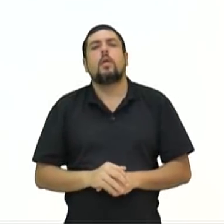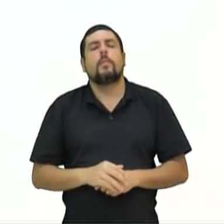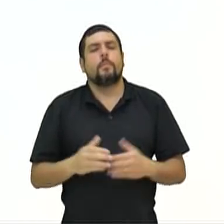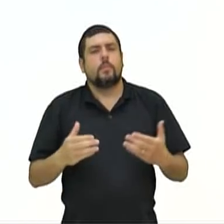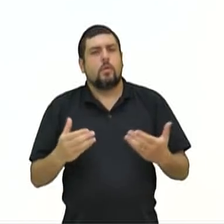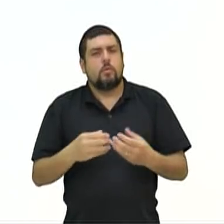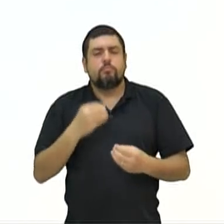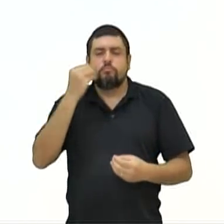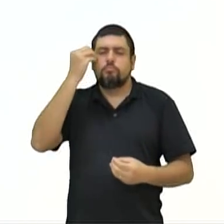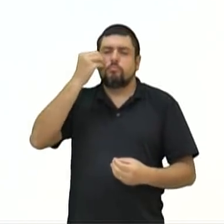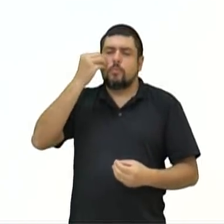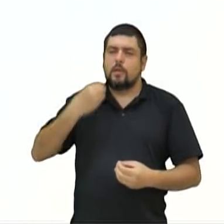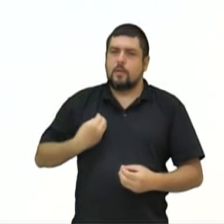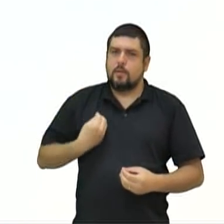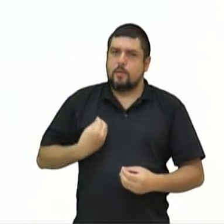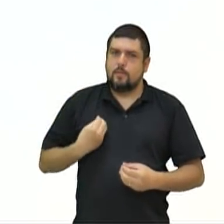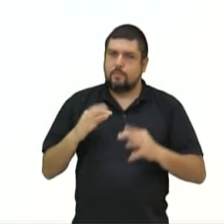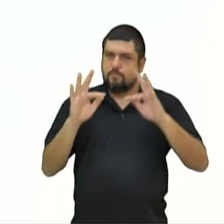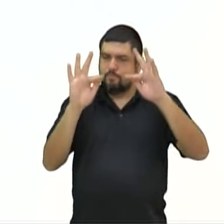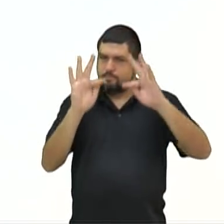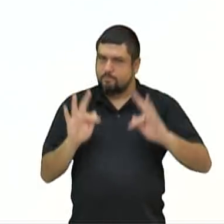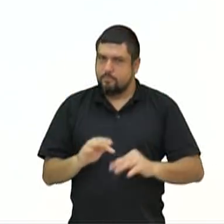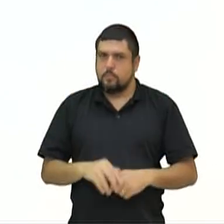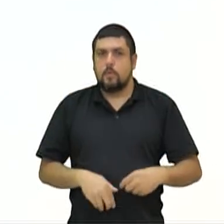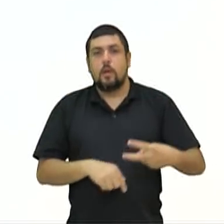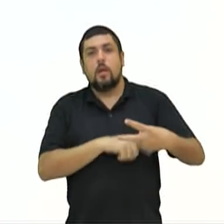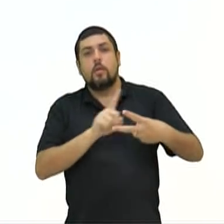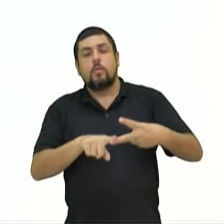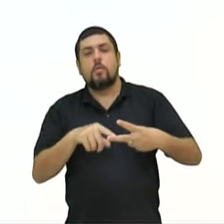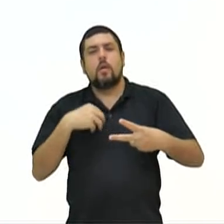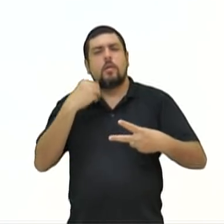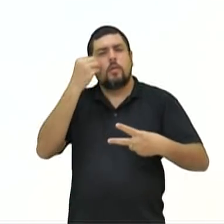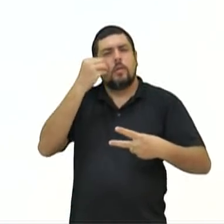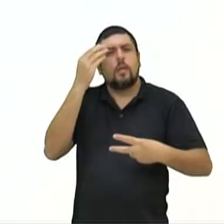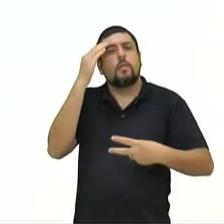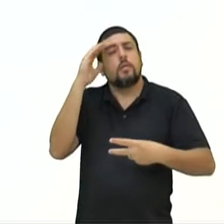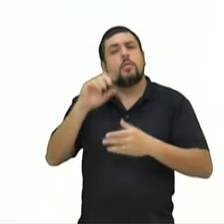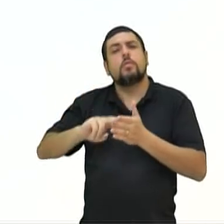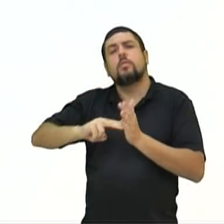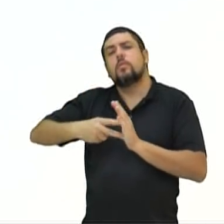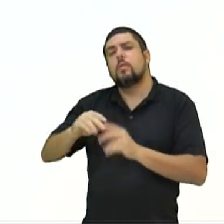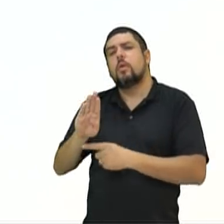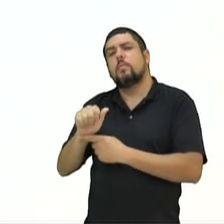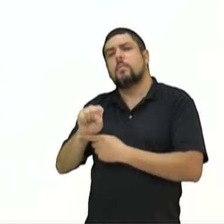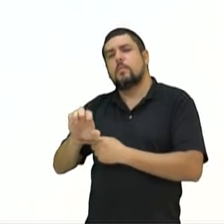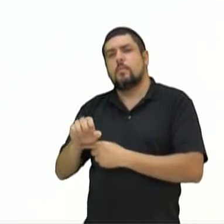tentar viver feliz. Objetivos nossos. Vamos entender o que são as bases.